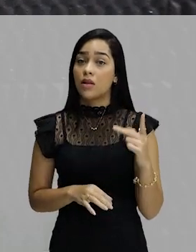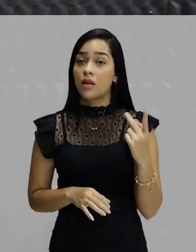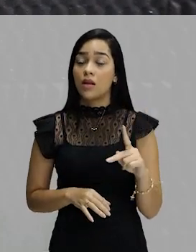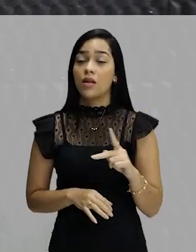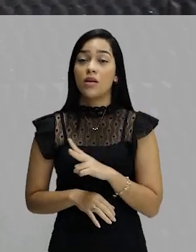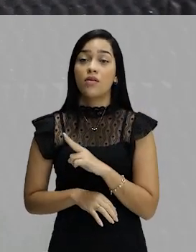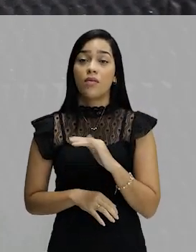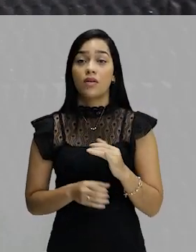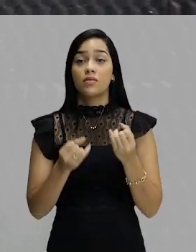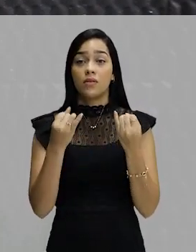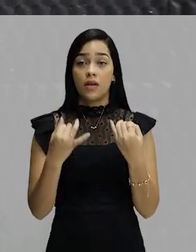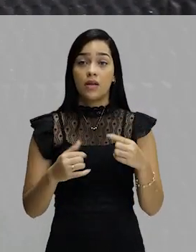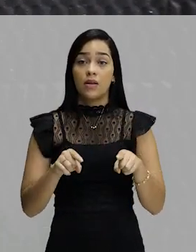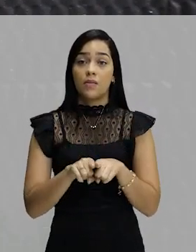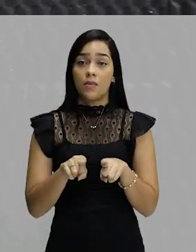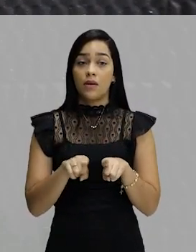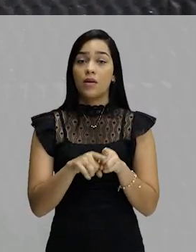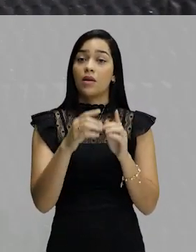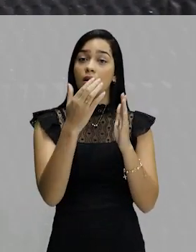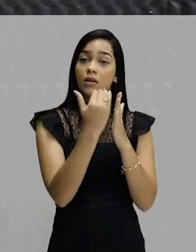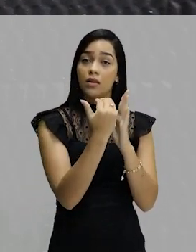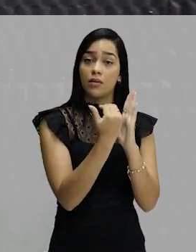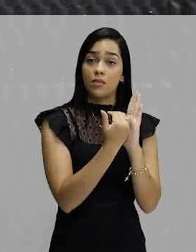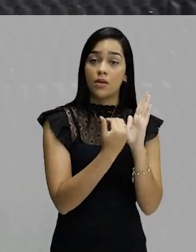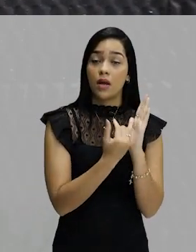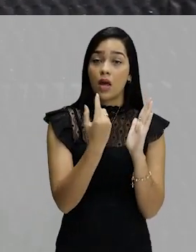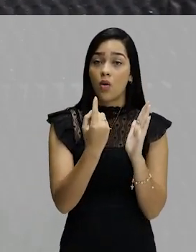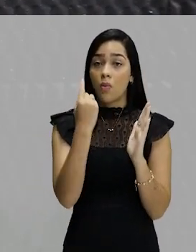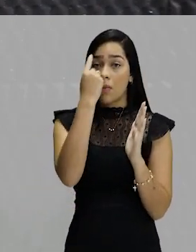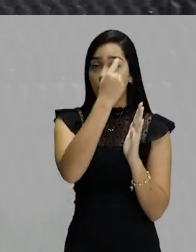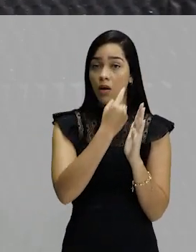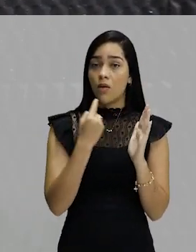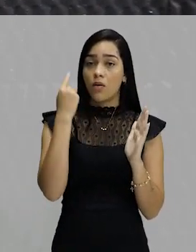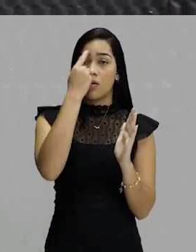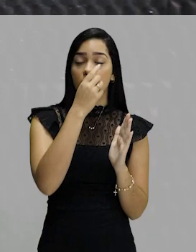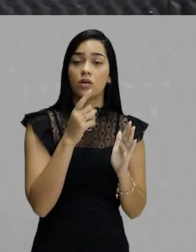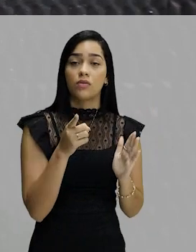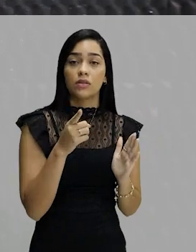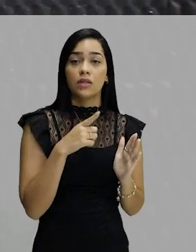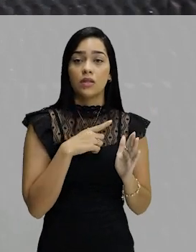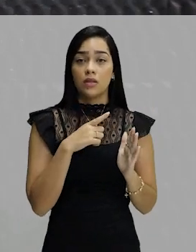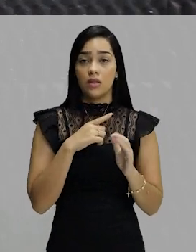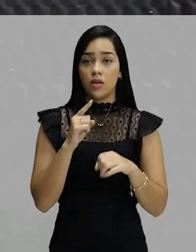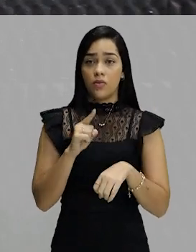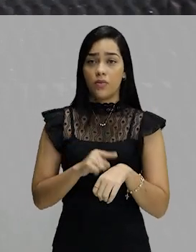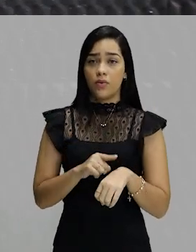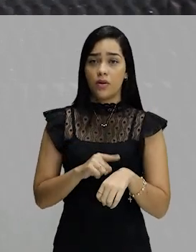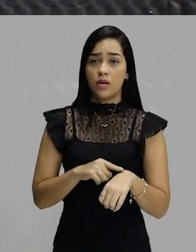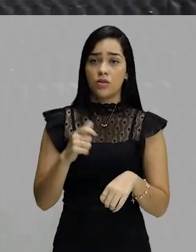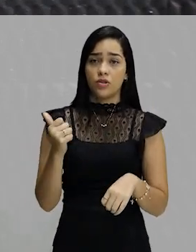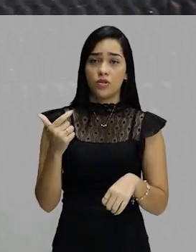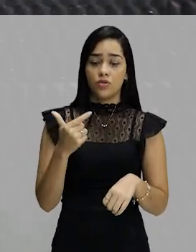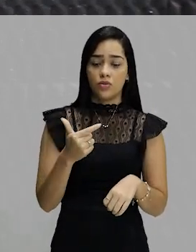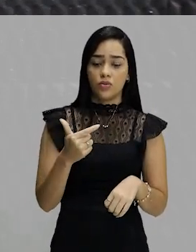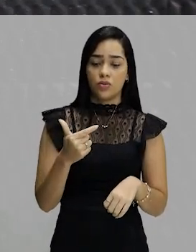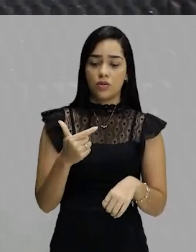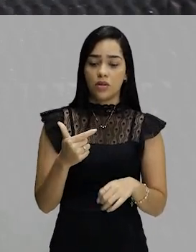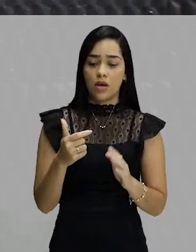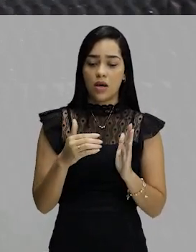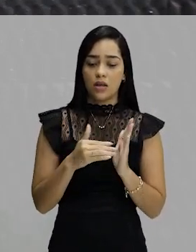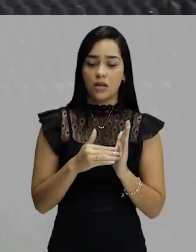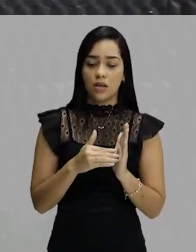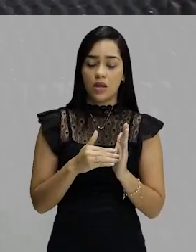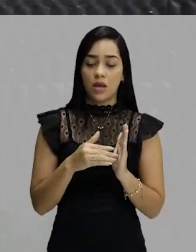ele falou que cada programa é 1 hora. Então você tem o horário de 12